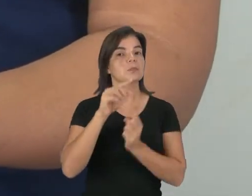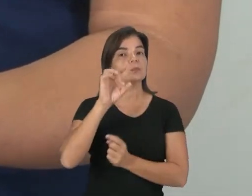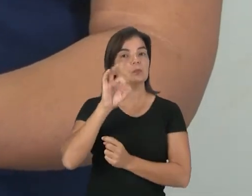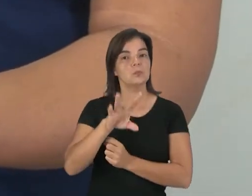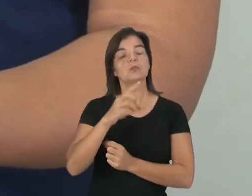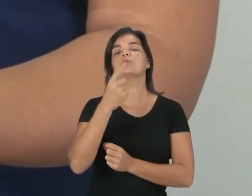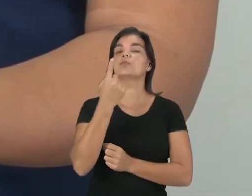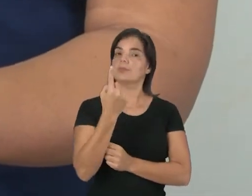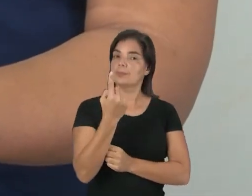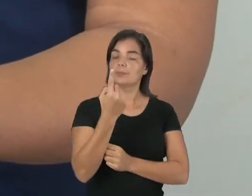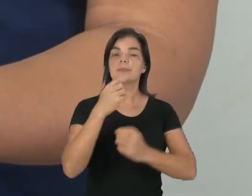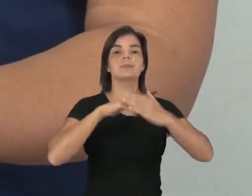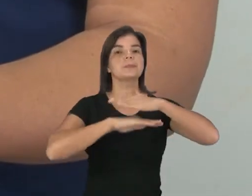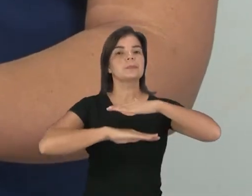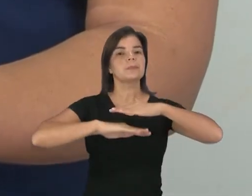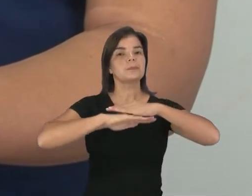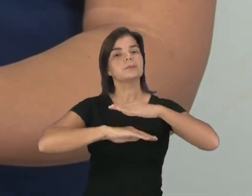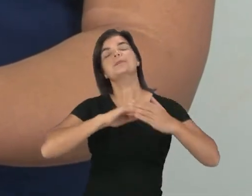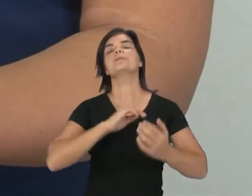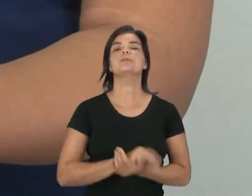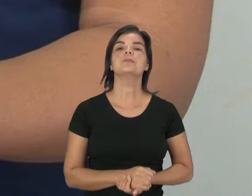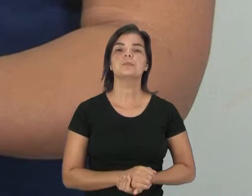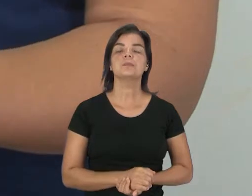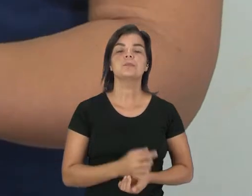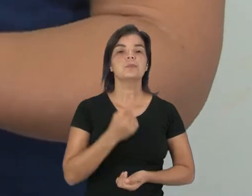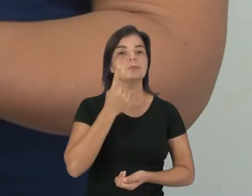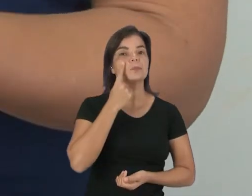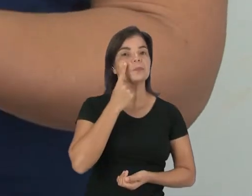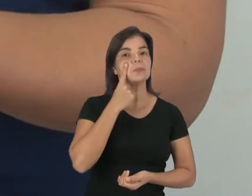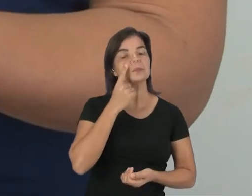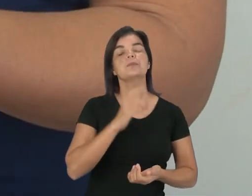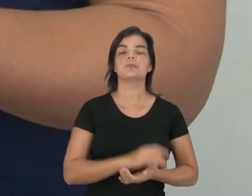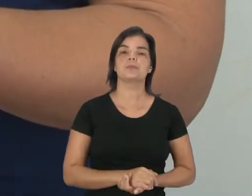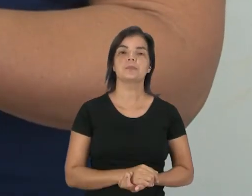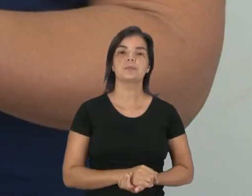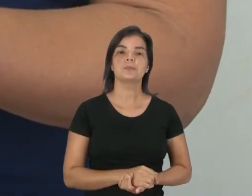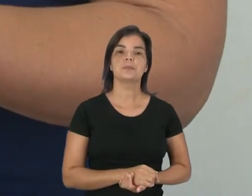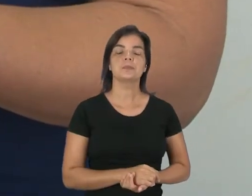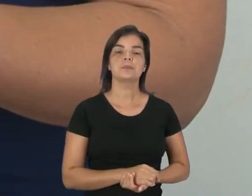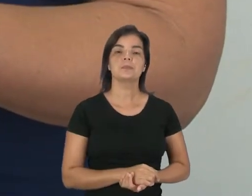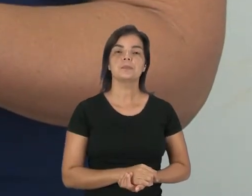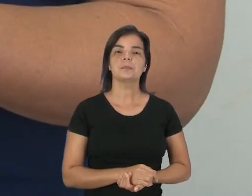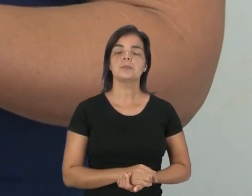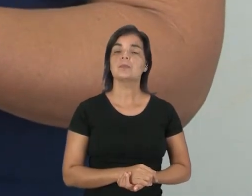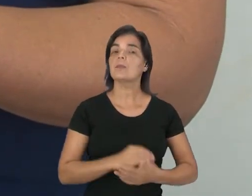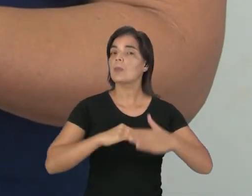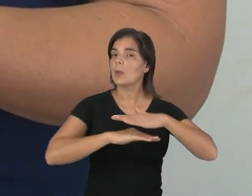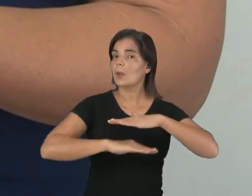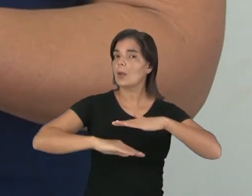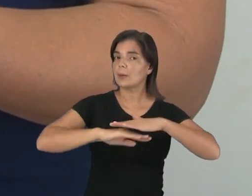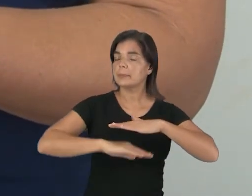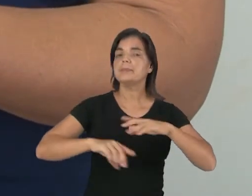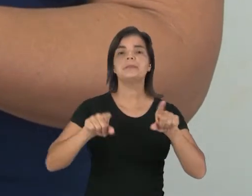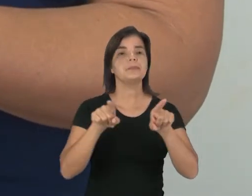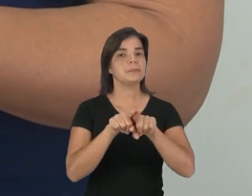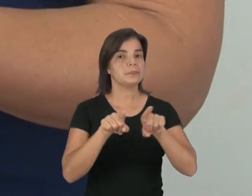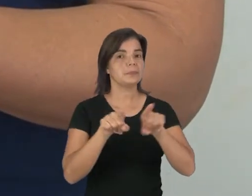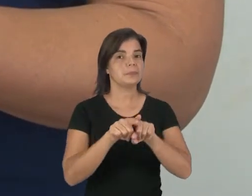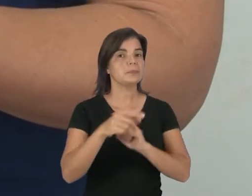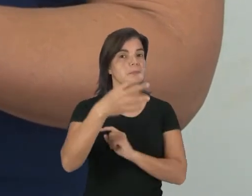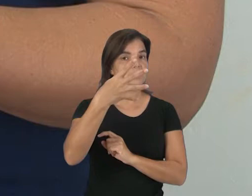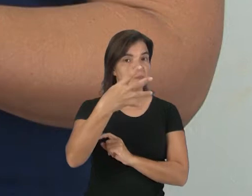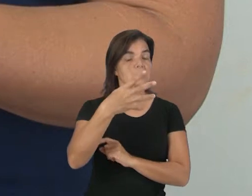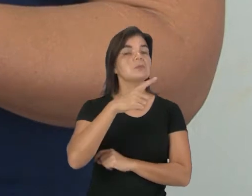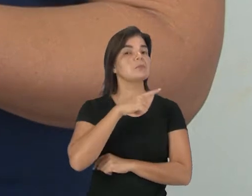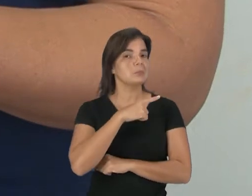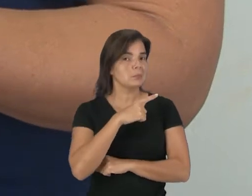apenas uma base. Vamos verificar a base? Aqui está. Essa base, ela também possui 4